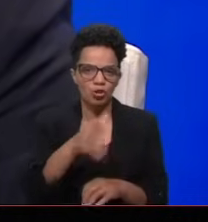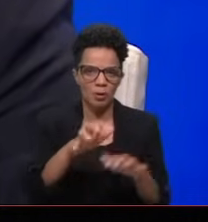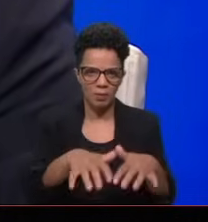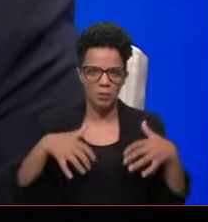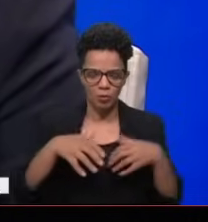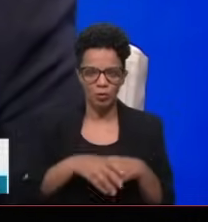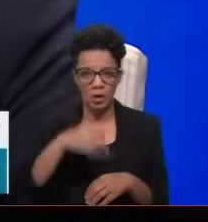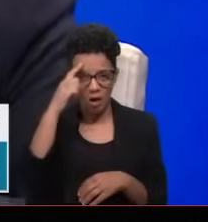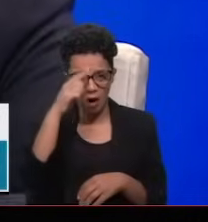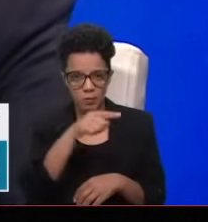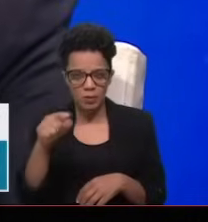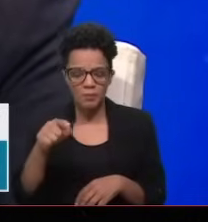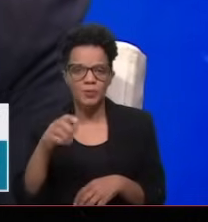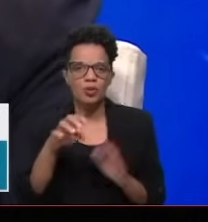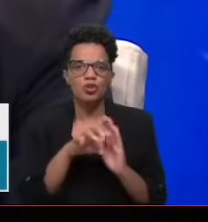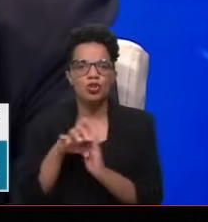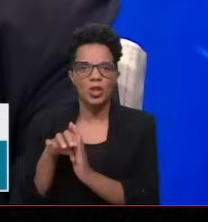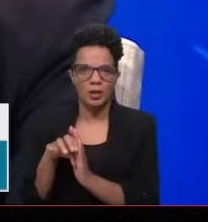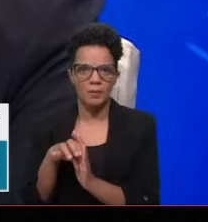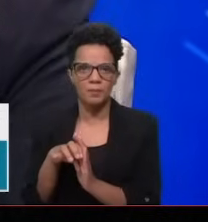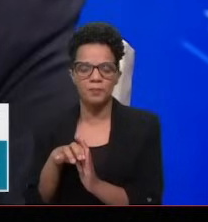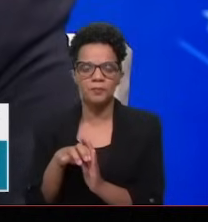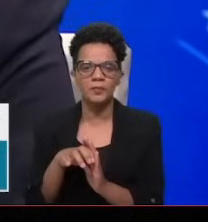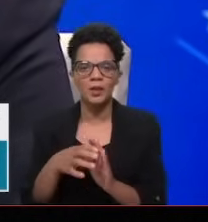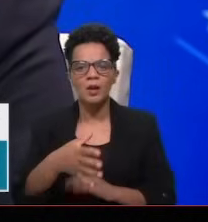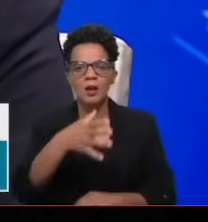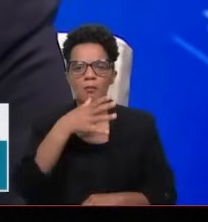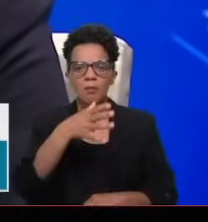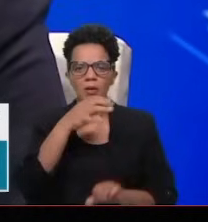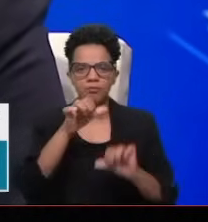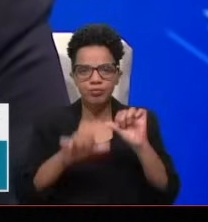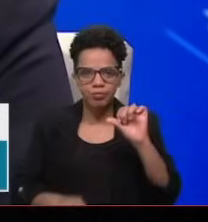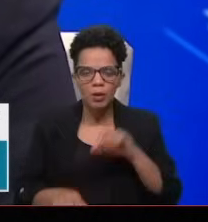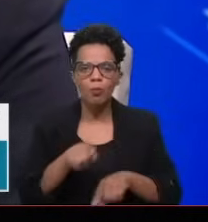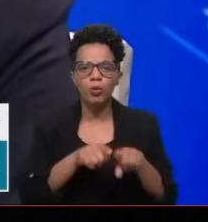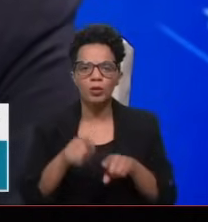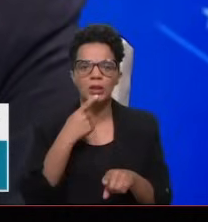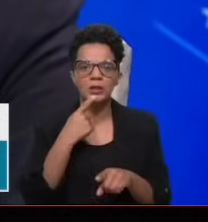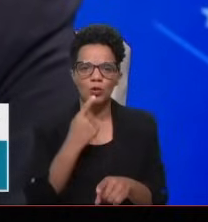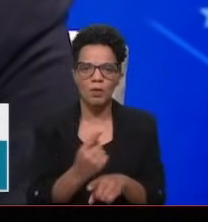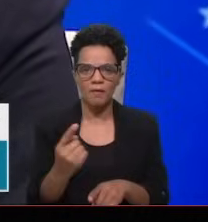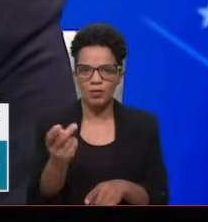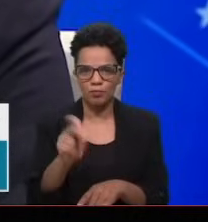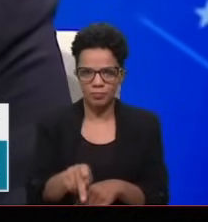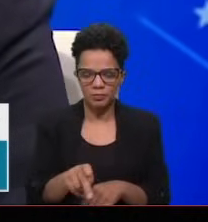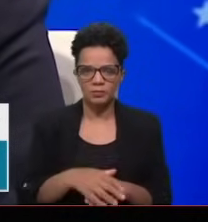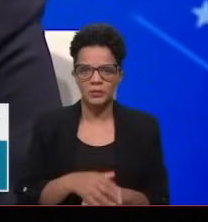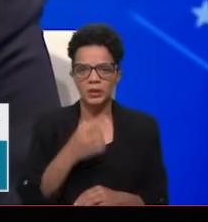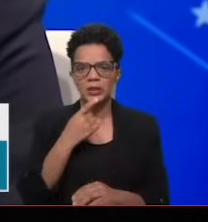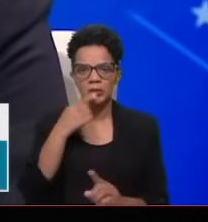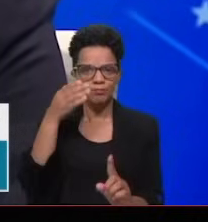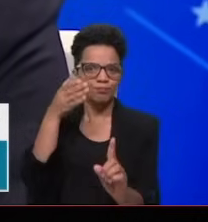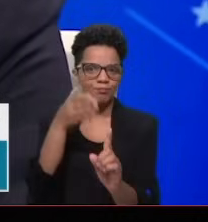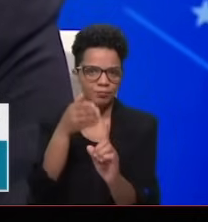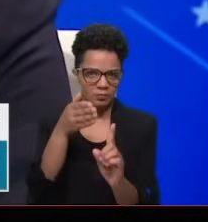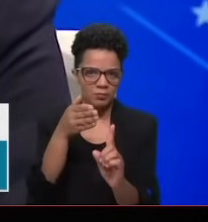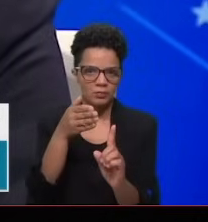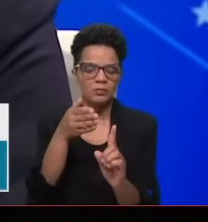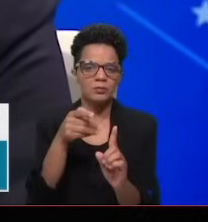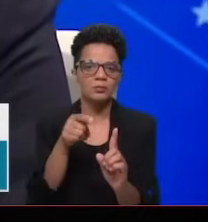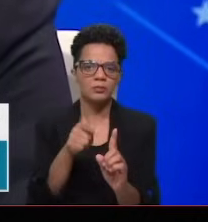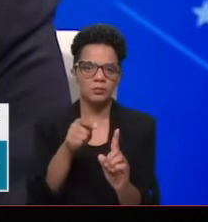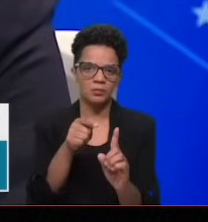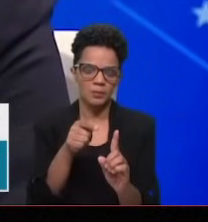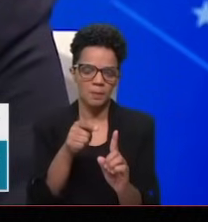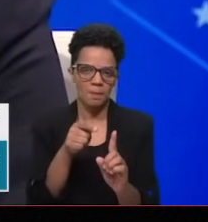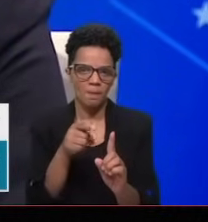sabe eh um discurso político é um discurso pontual Ou seja é dirigido e a determinados